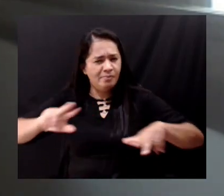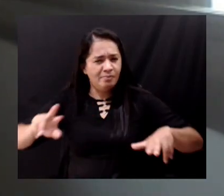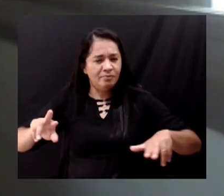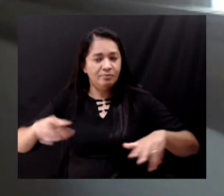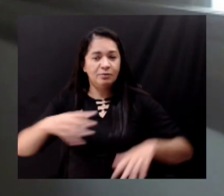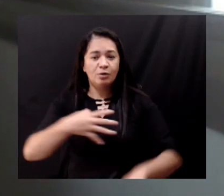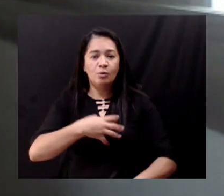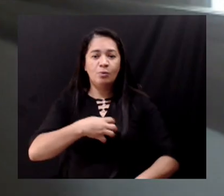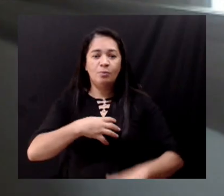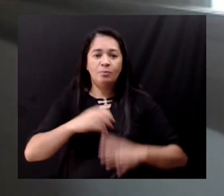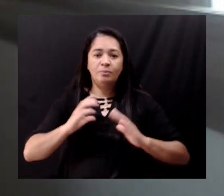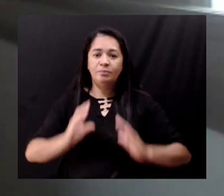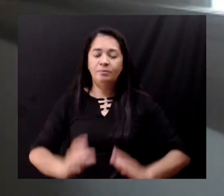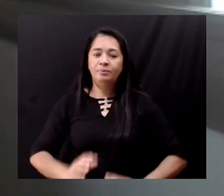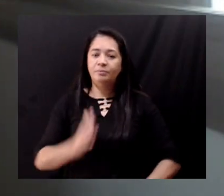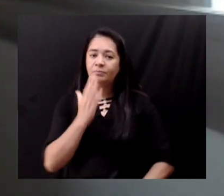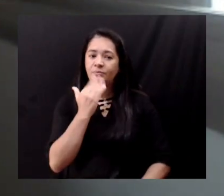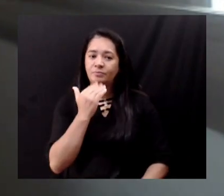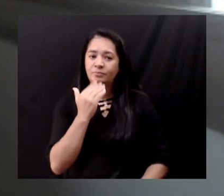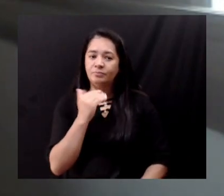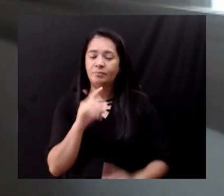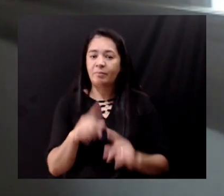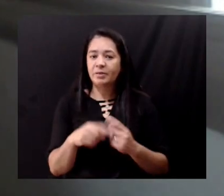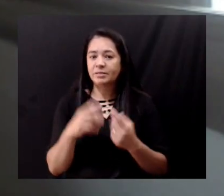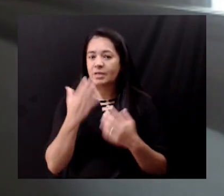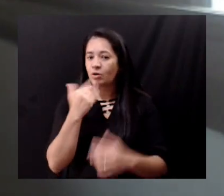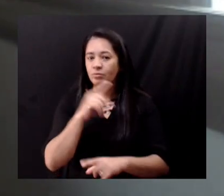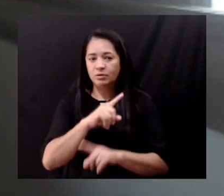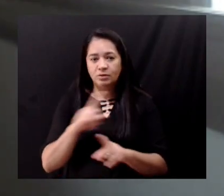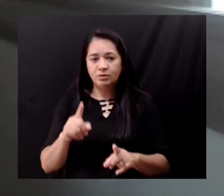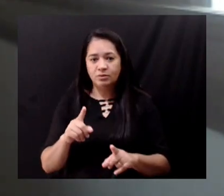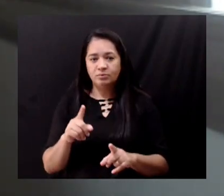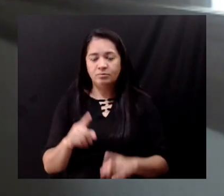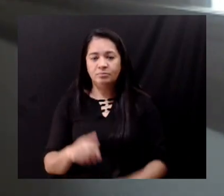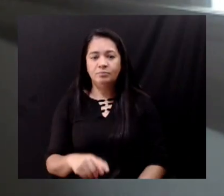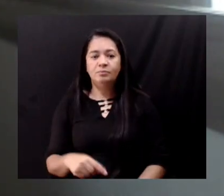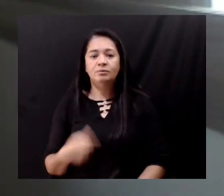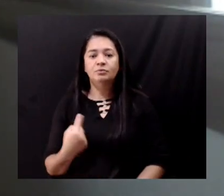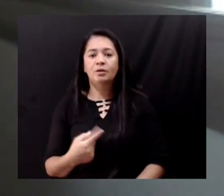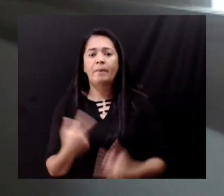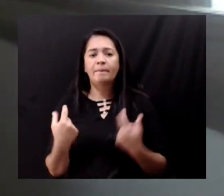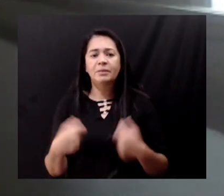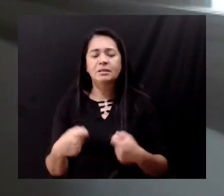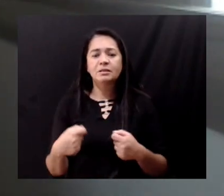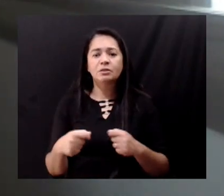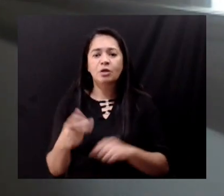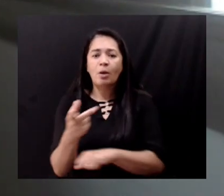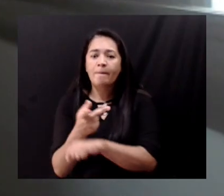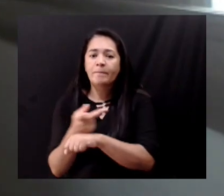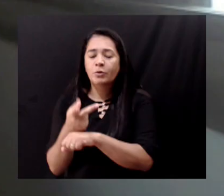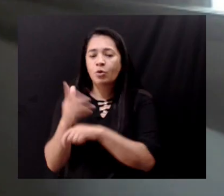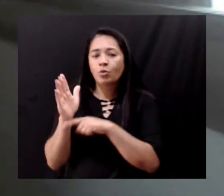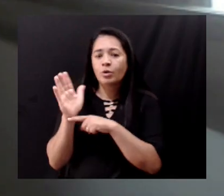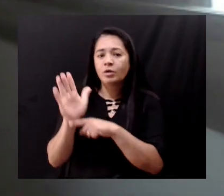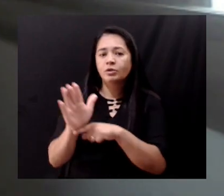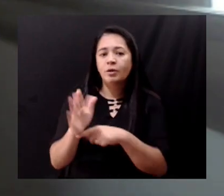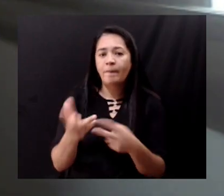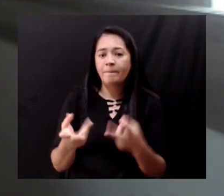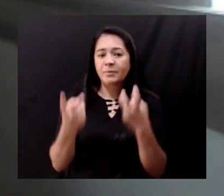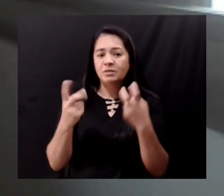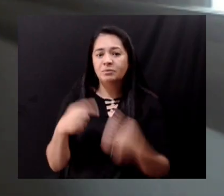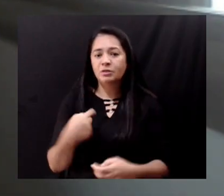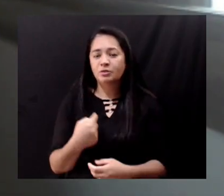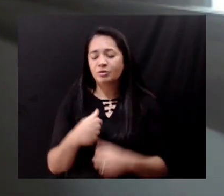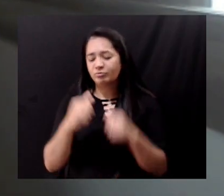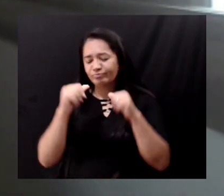alimentar, né, não o alimento em si. E o que a gente precisa é sempre buscar ajuda, perceber quando a gente não está bem, quando a gente não está